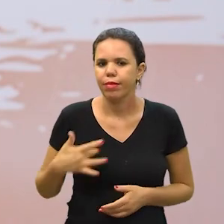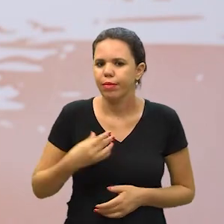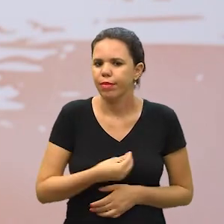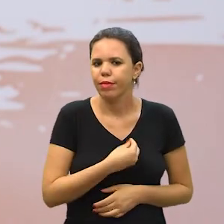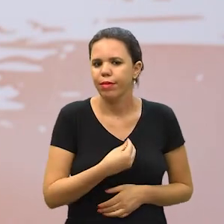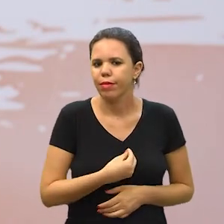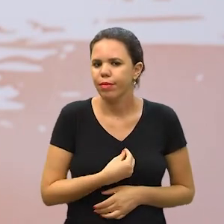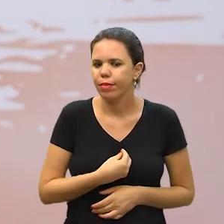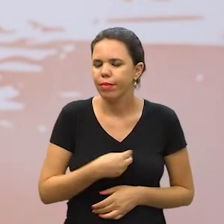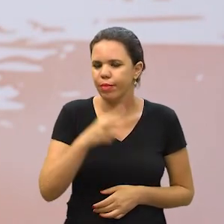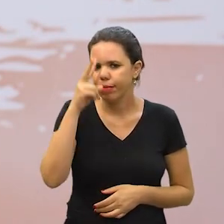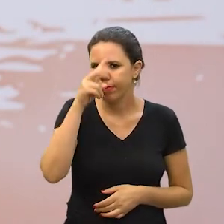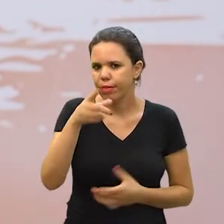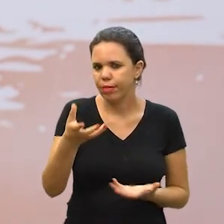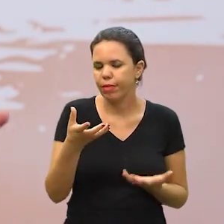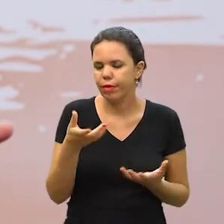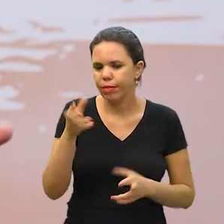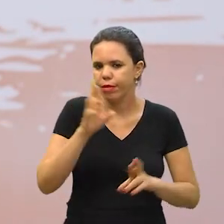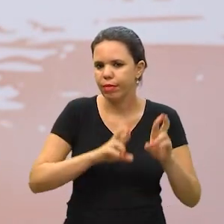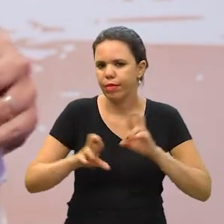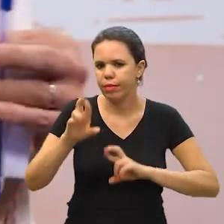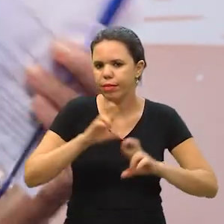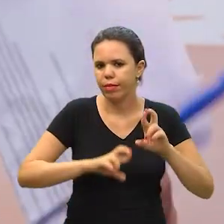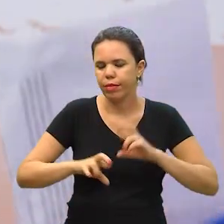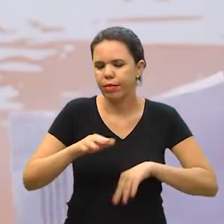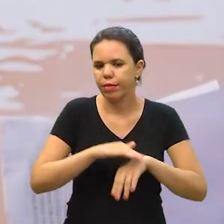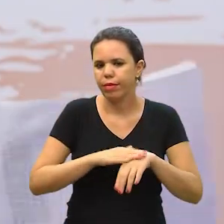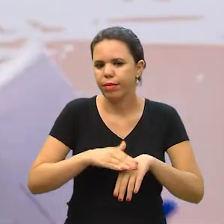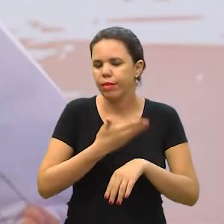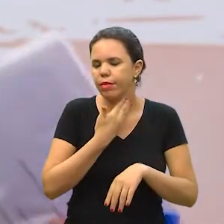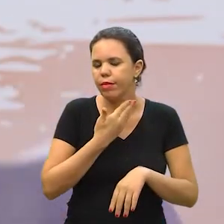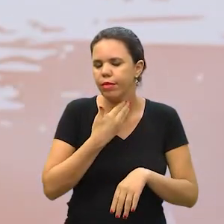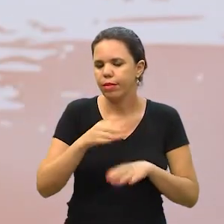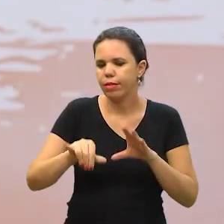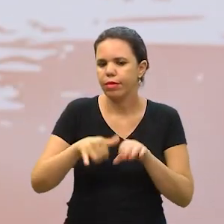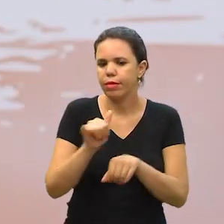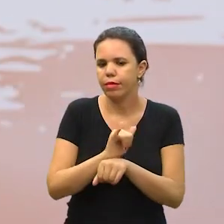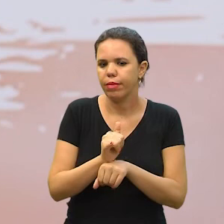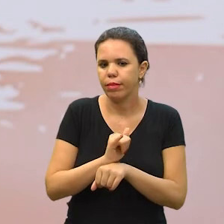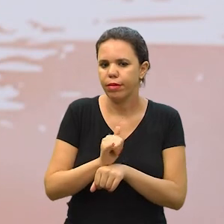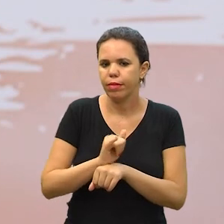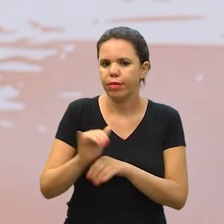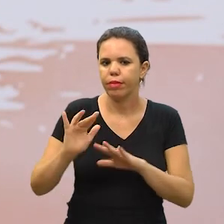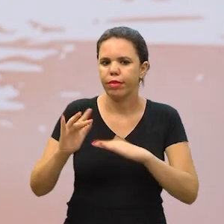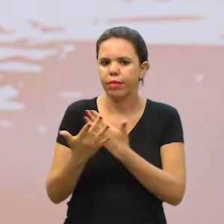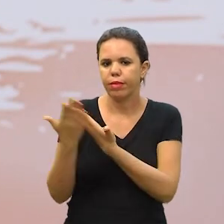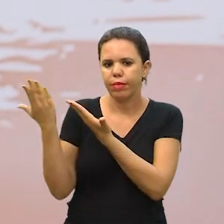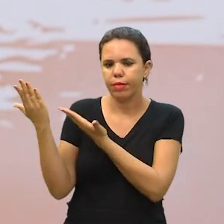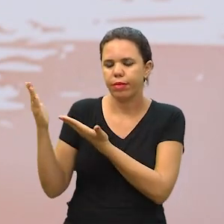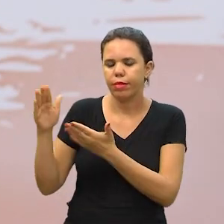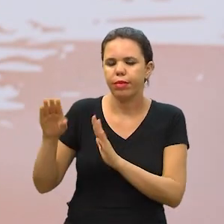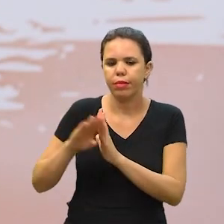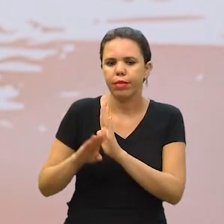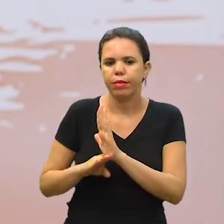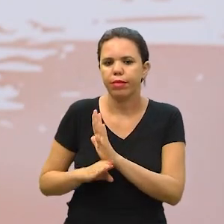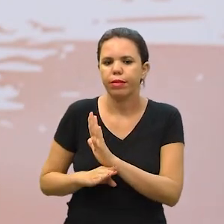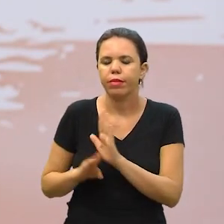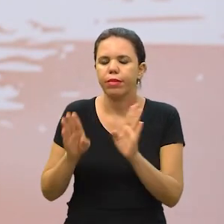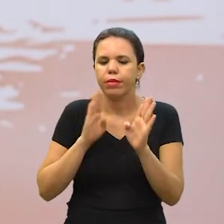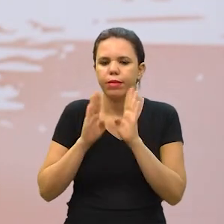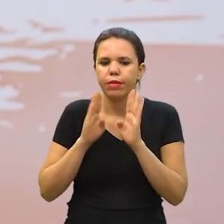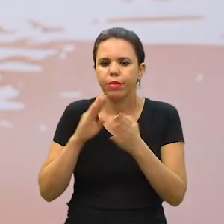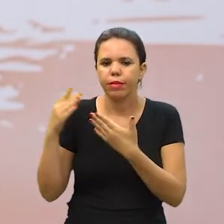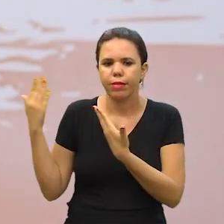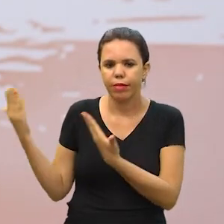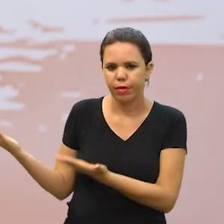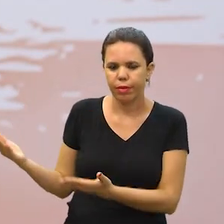do Saúde é Vida. Lembrando que se quiser rever toda essa conversa, é só entrar nas nossas redes sociais. Esse programa está disponível no